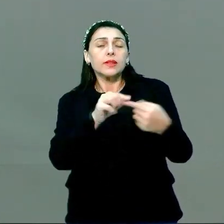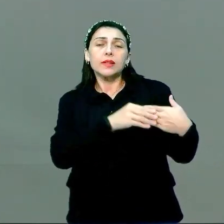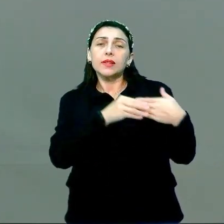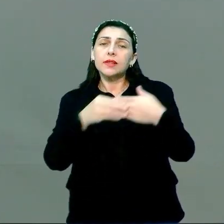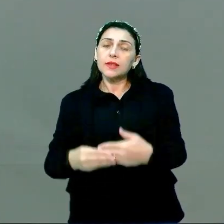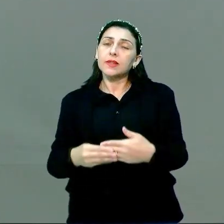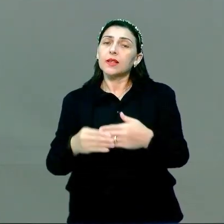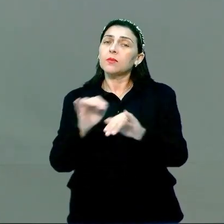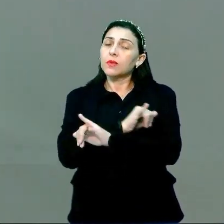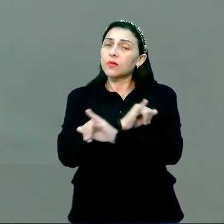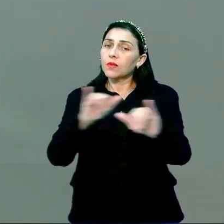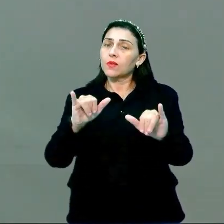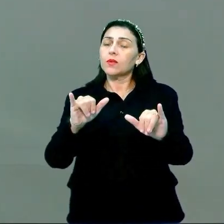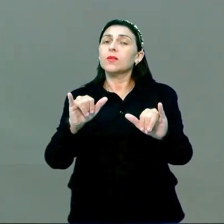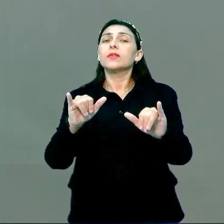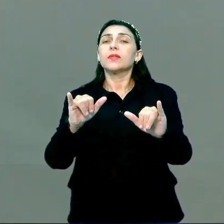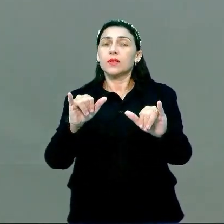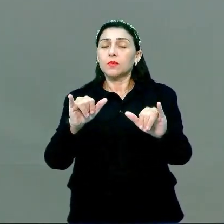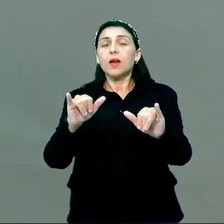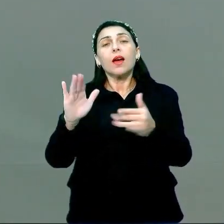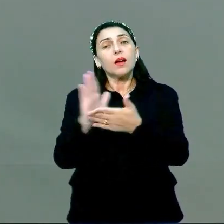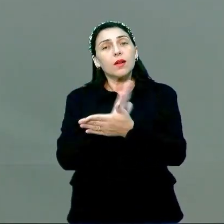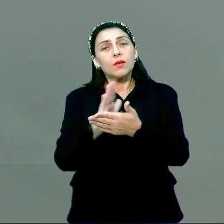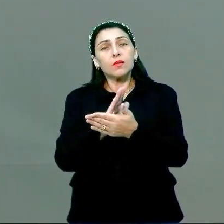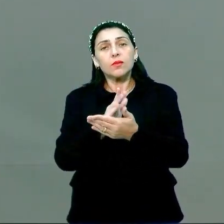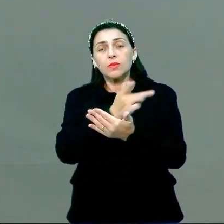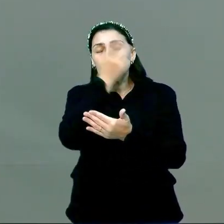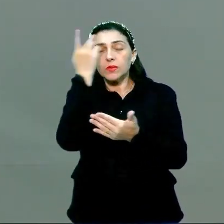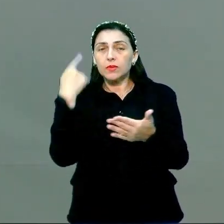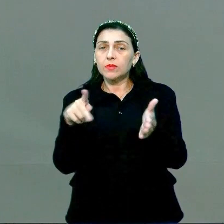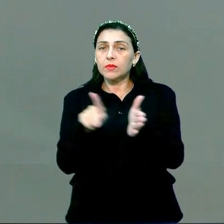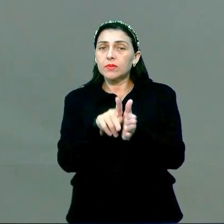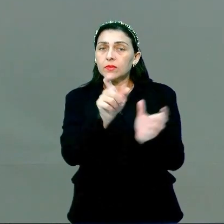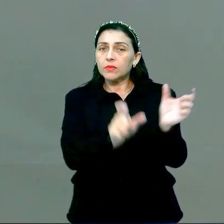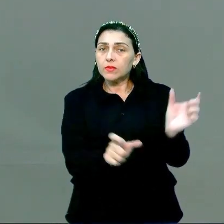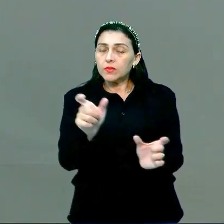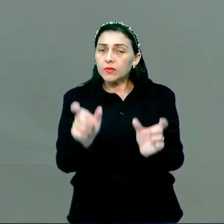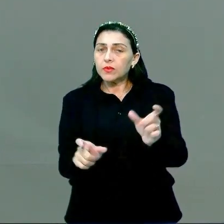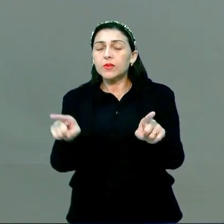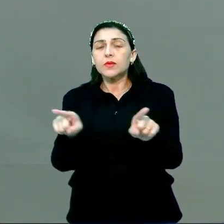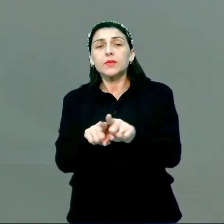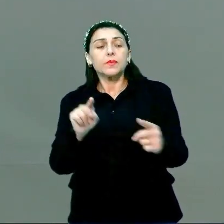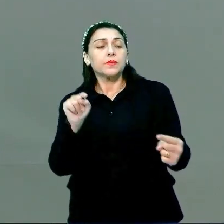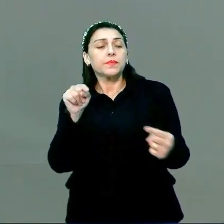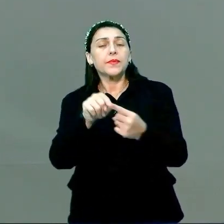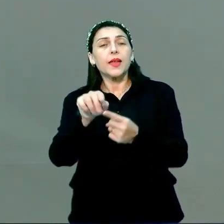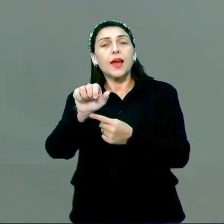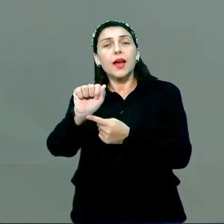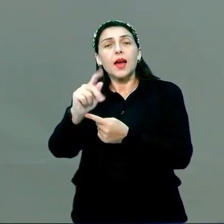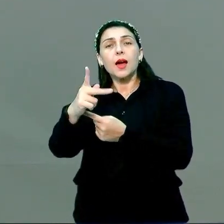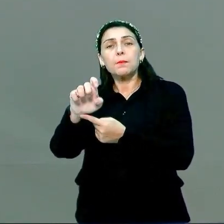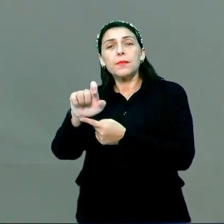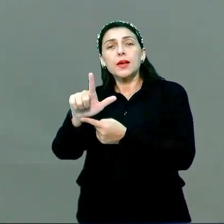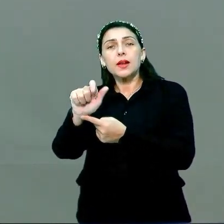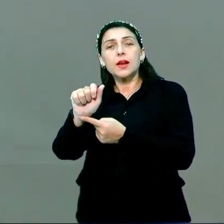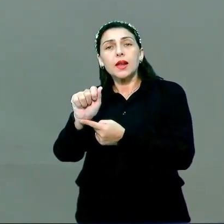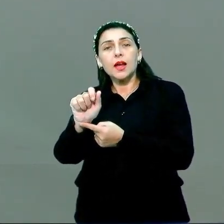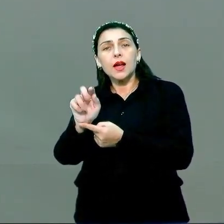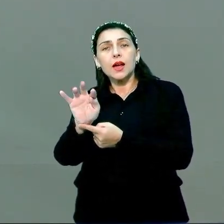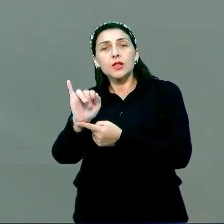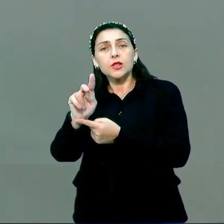uma informação e repassar para um determinado público específico. Em relação à função apelativa, a função dela